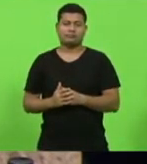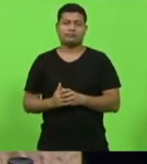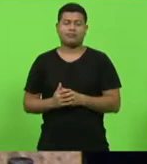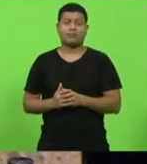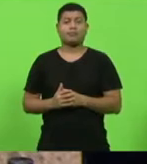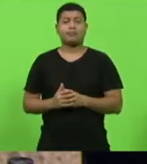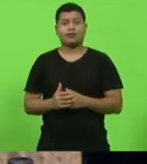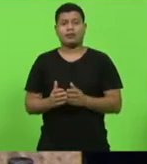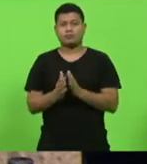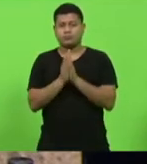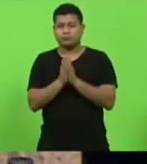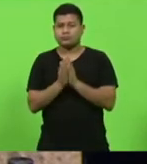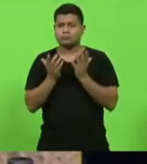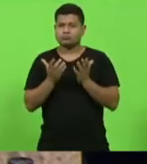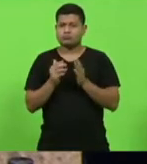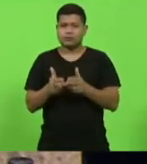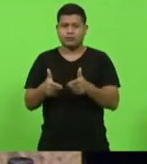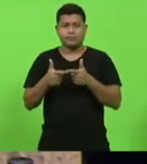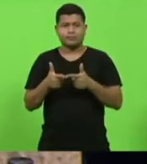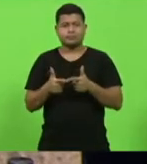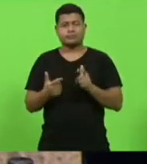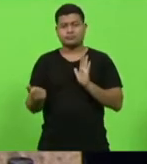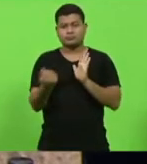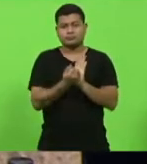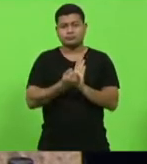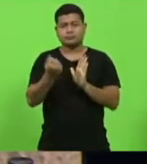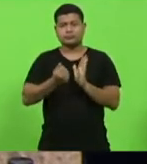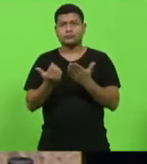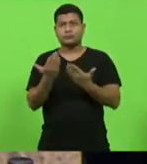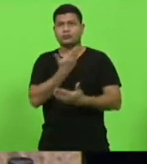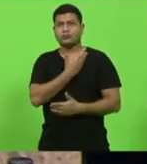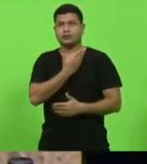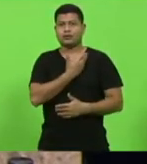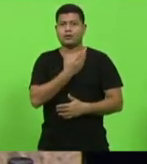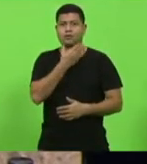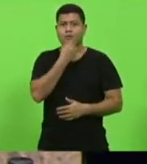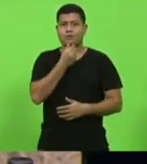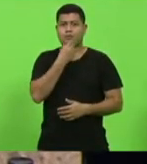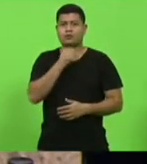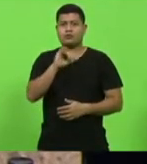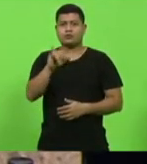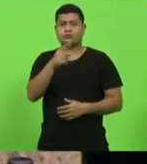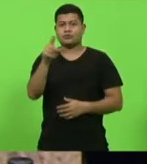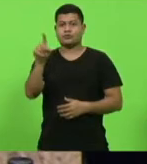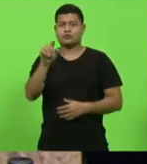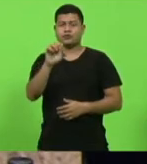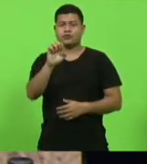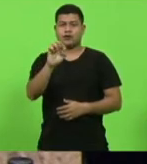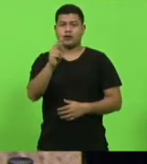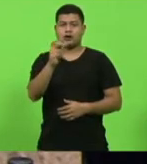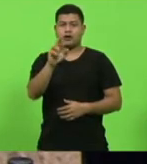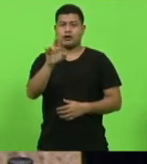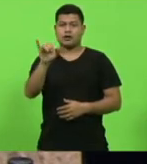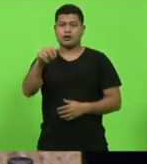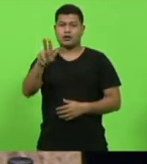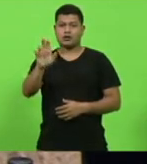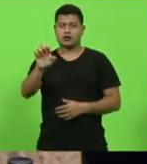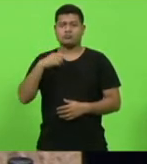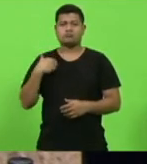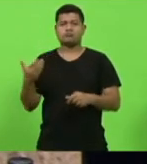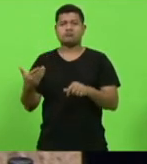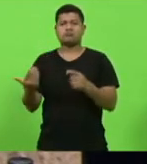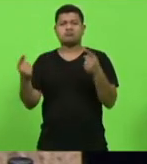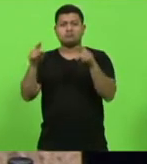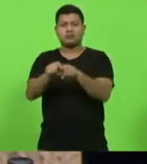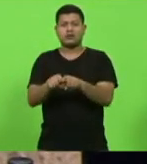fazer um registro do meu amigo Dr João Henrique Blasi meu parceiro aqui de